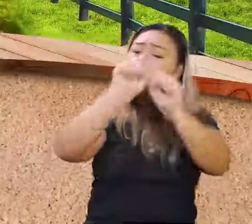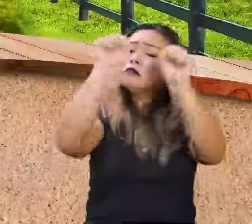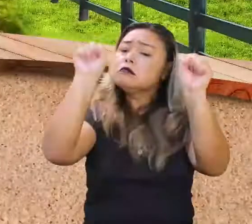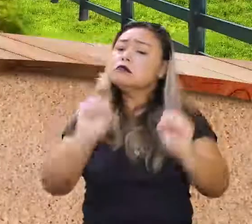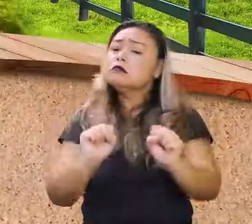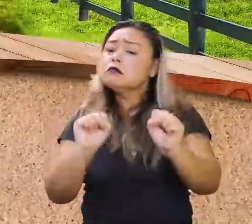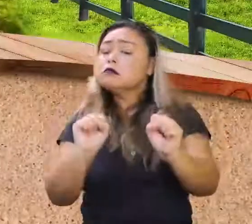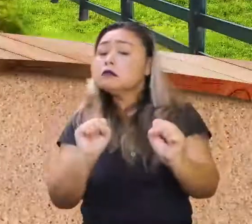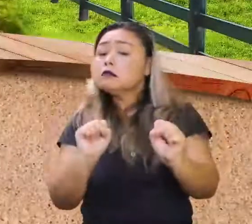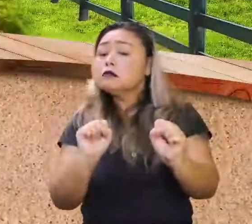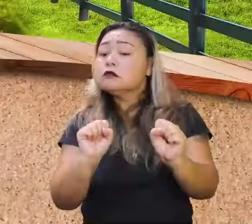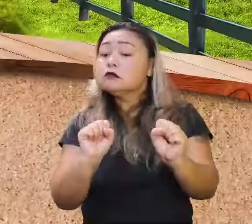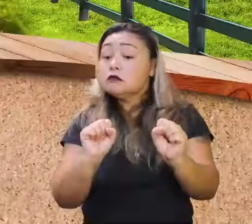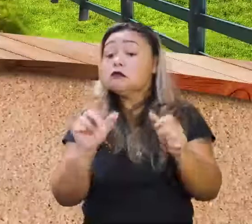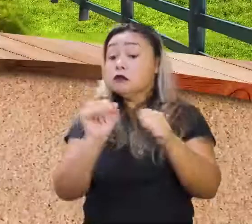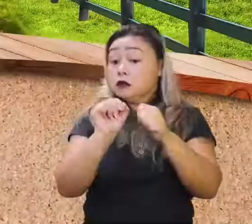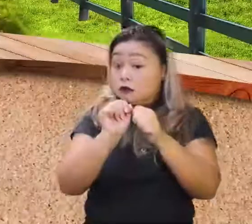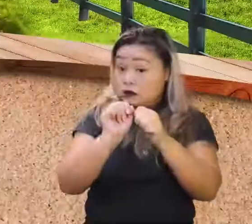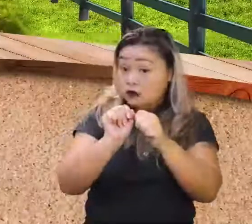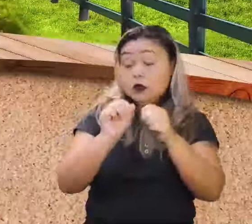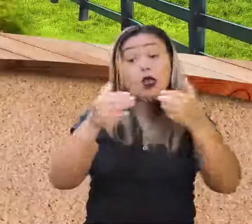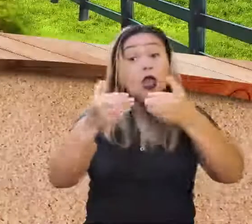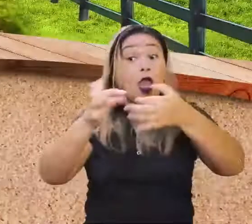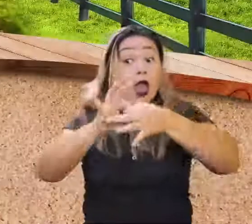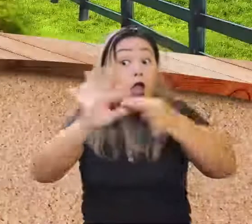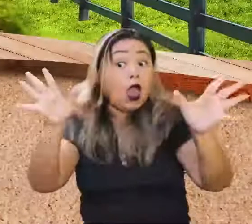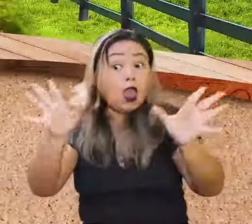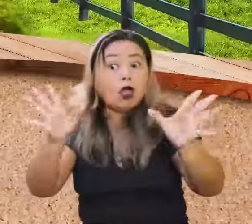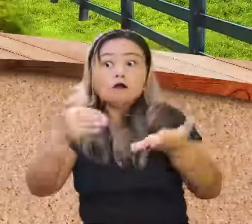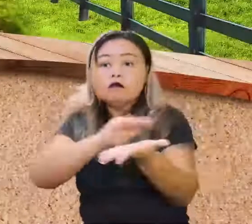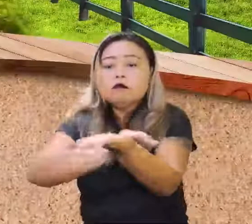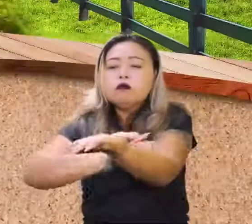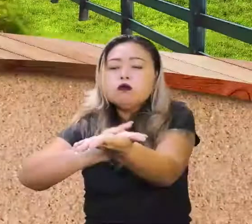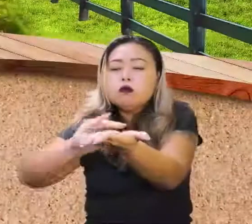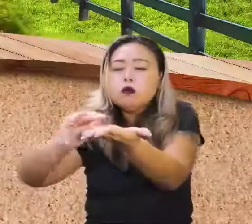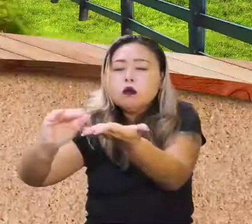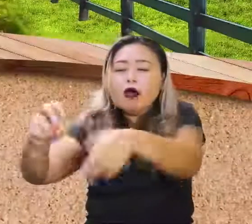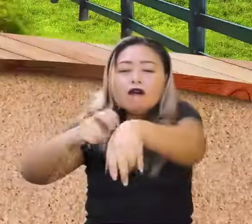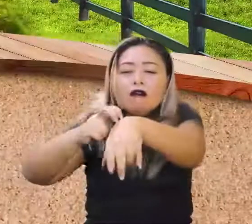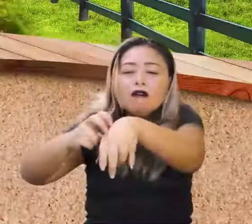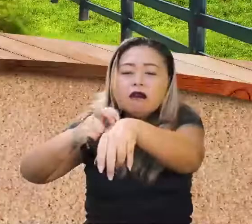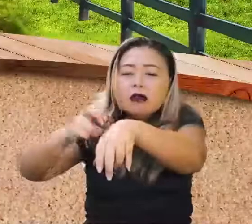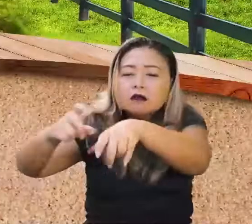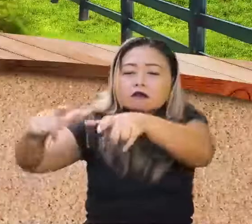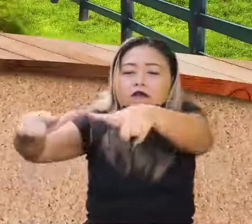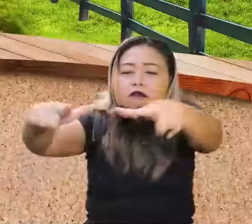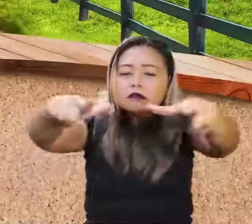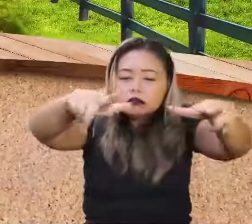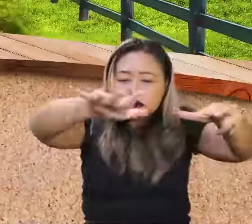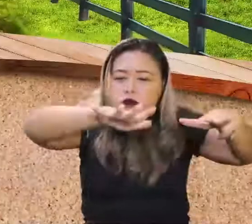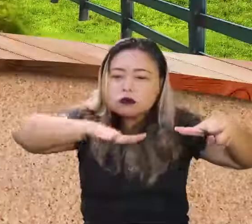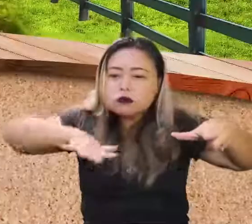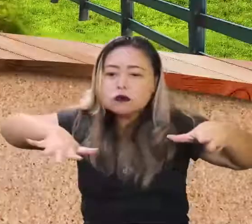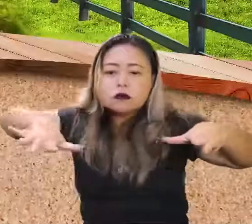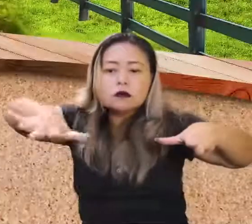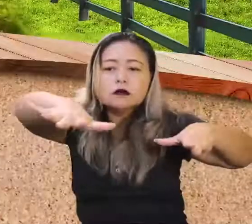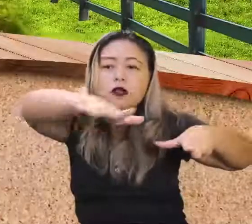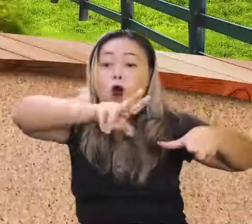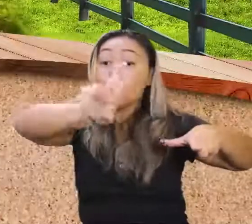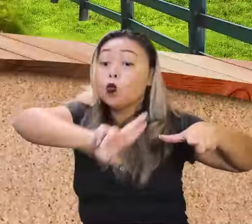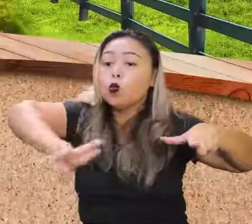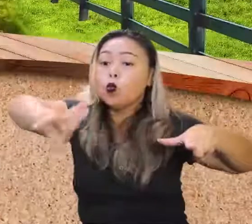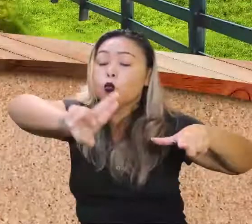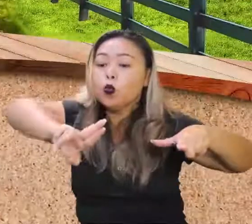sistema extensivo, como piquetes, e esses piquetes são